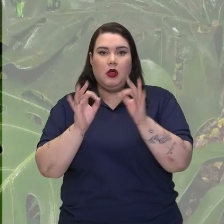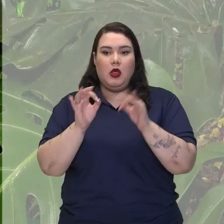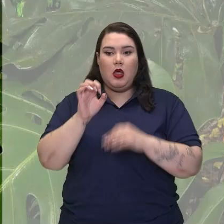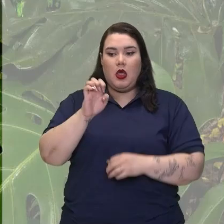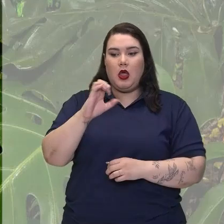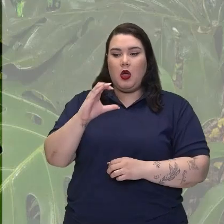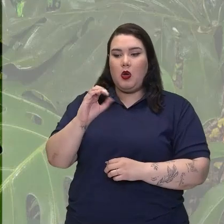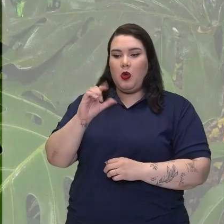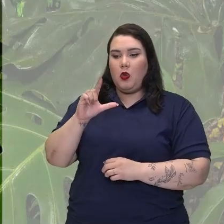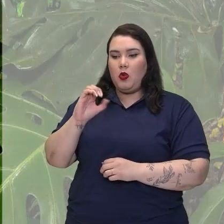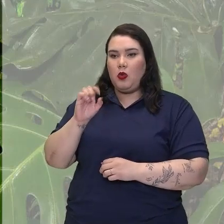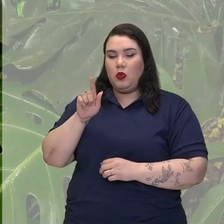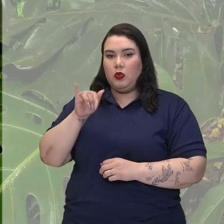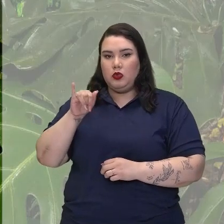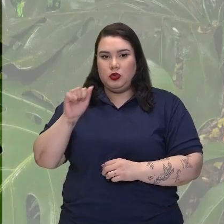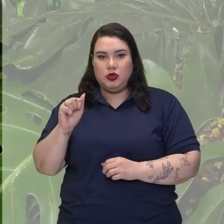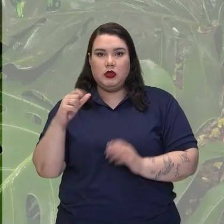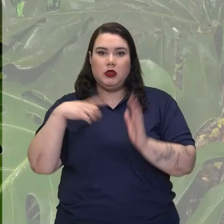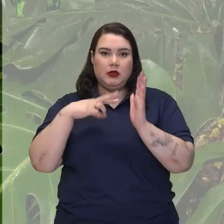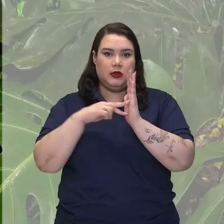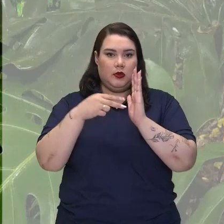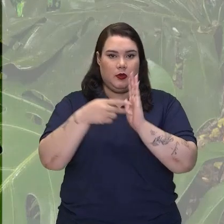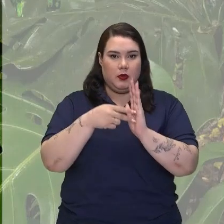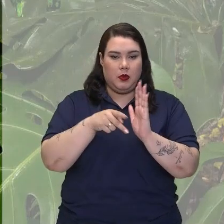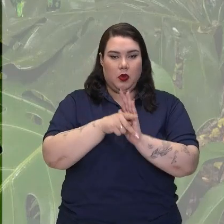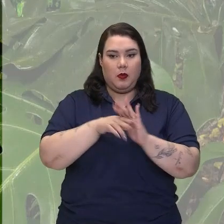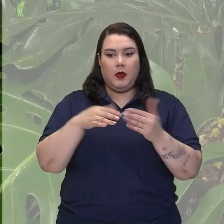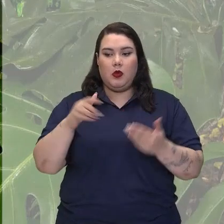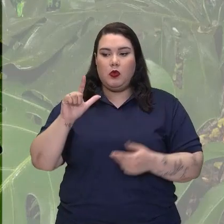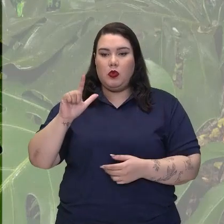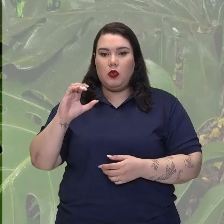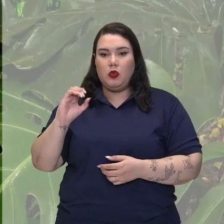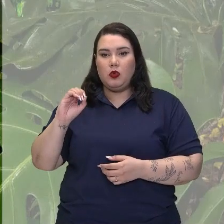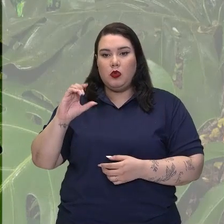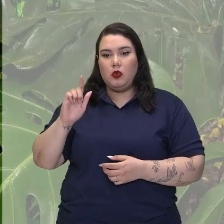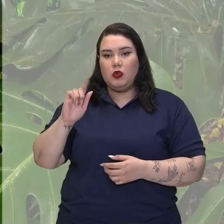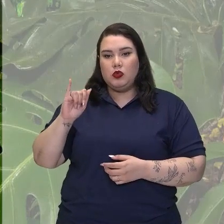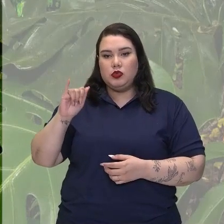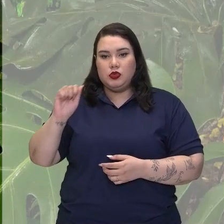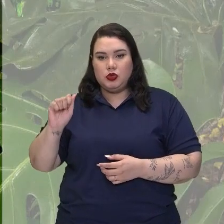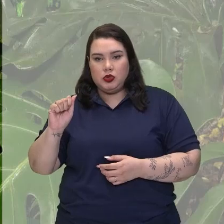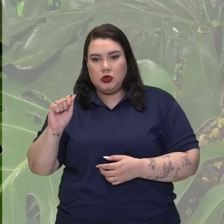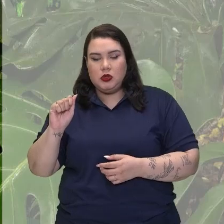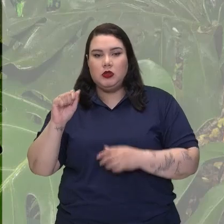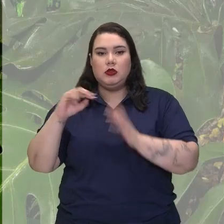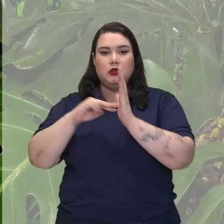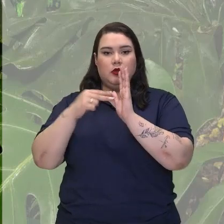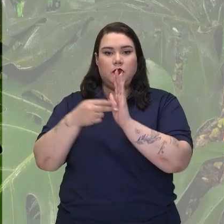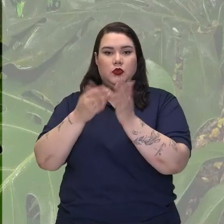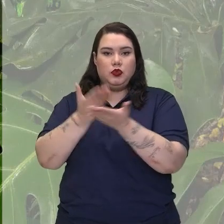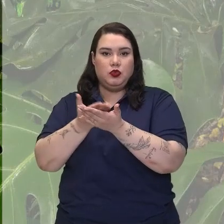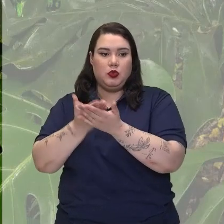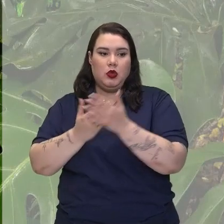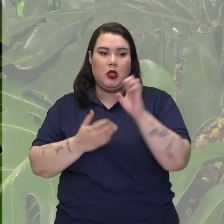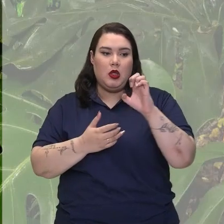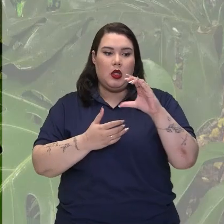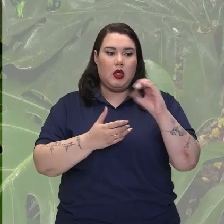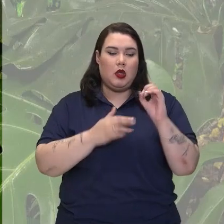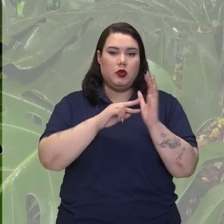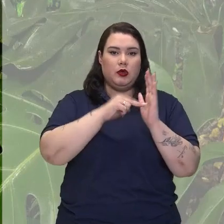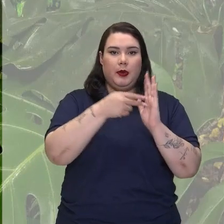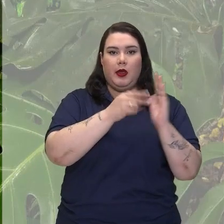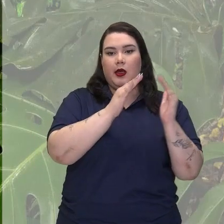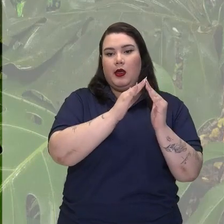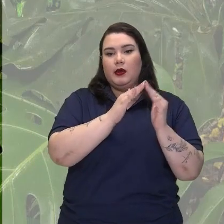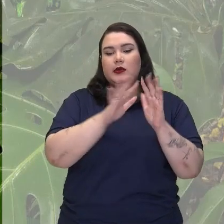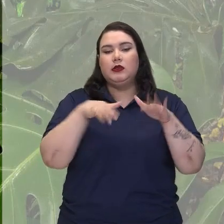tem um significado. Então, logia é estudo. Eco vem de ecos, que significa casa. Então, quando nós